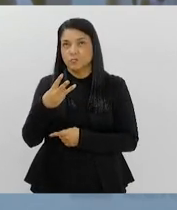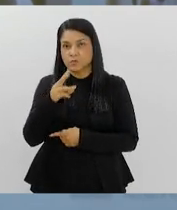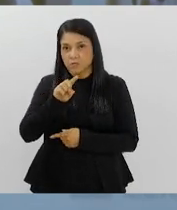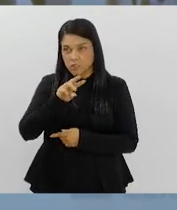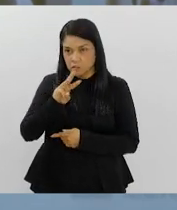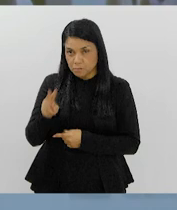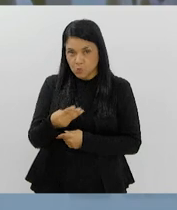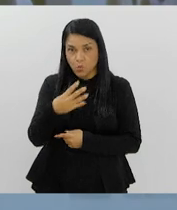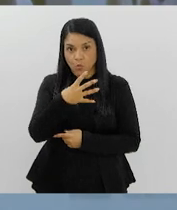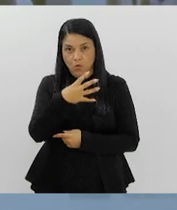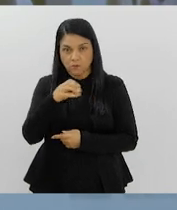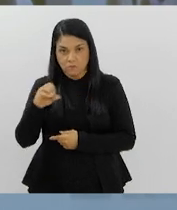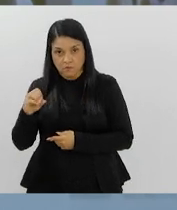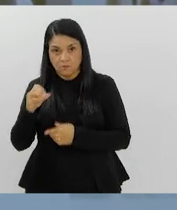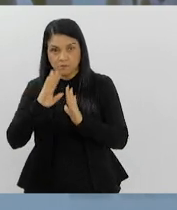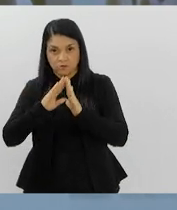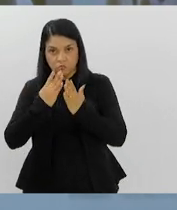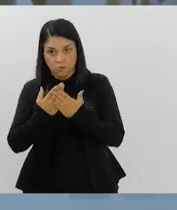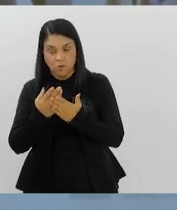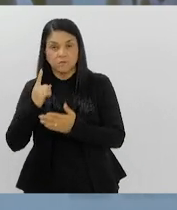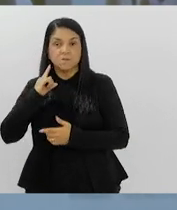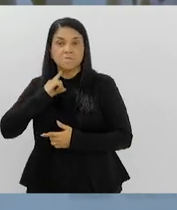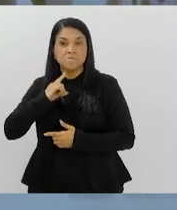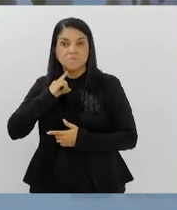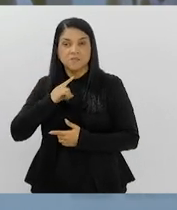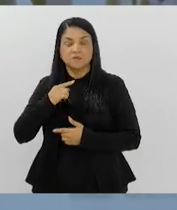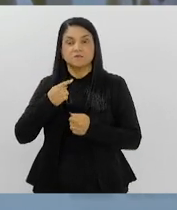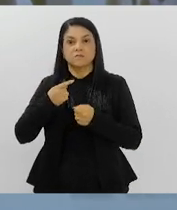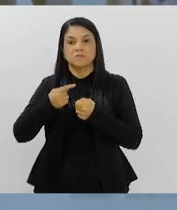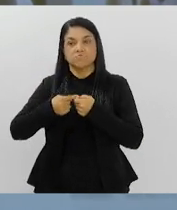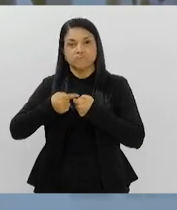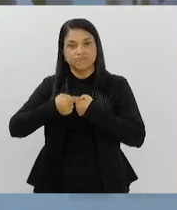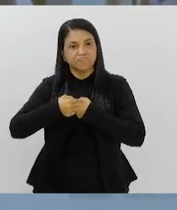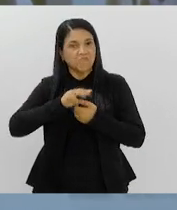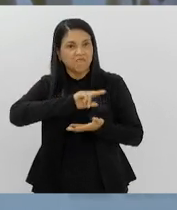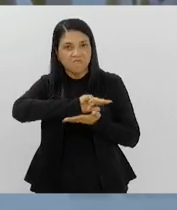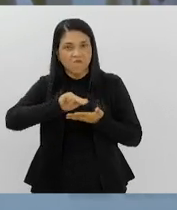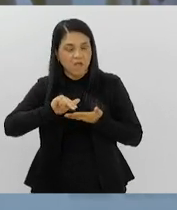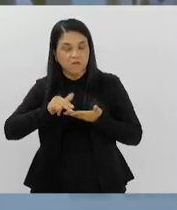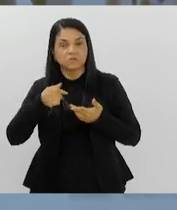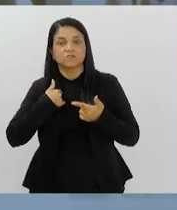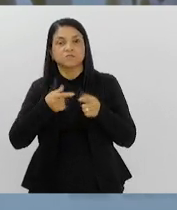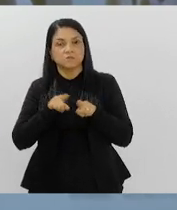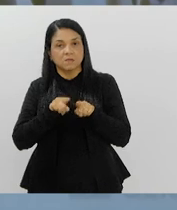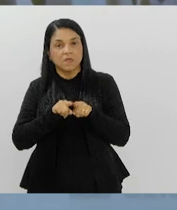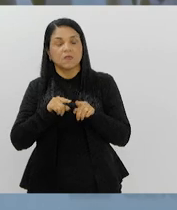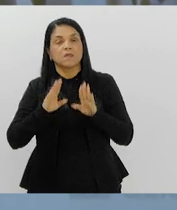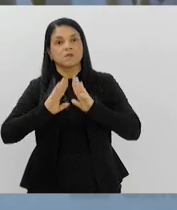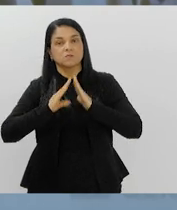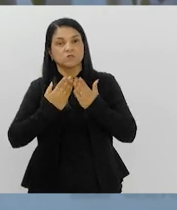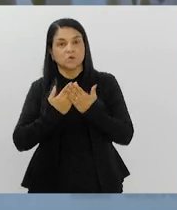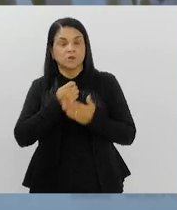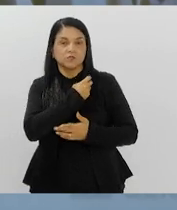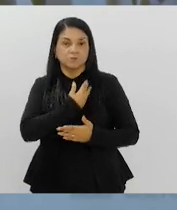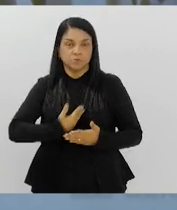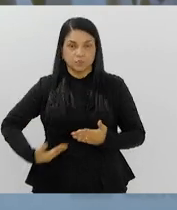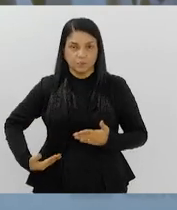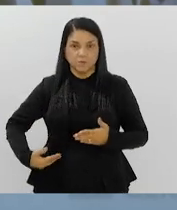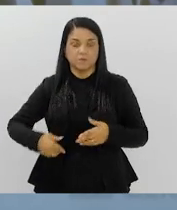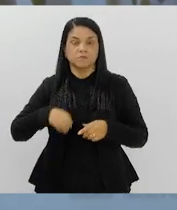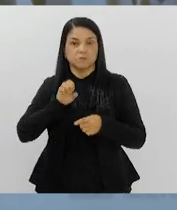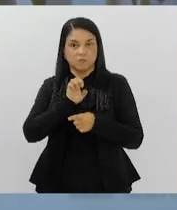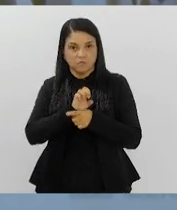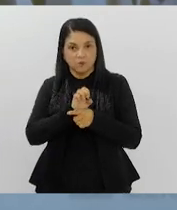Afinal, Minas Gerais é um estado com 853 municípios, 3.400 só as escolas públicas estaduais, né? E ainda temos